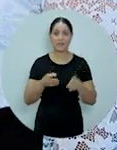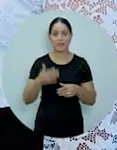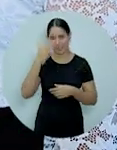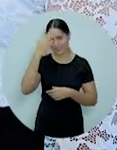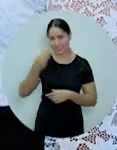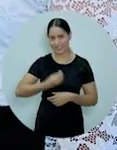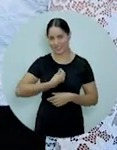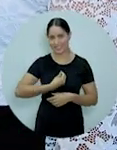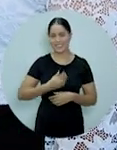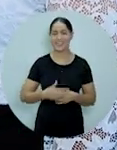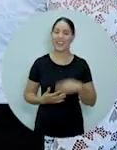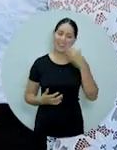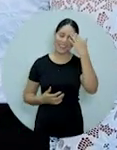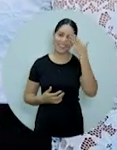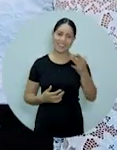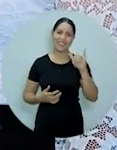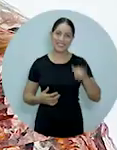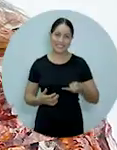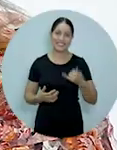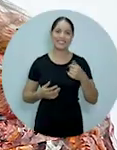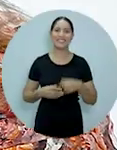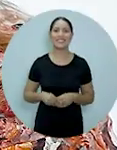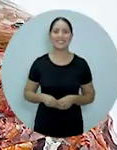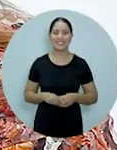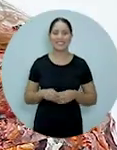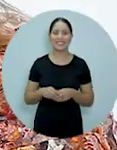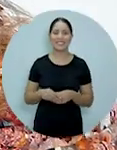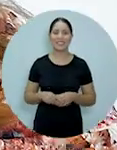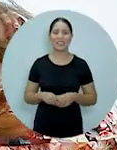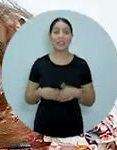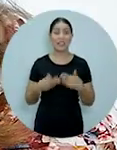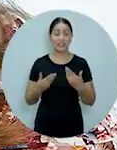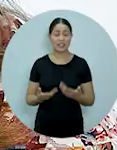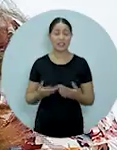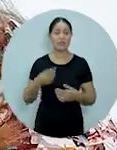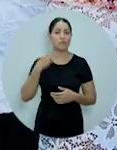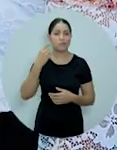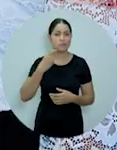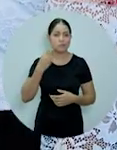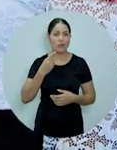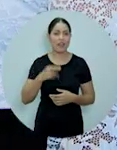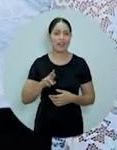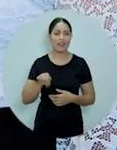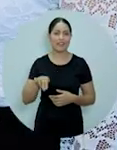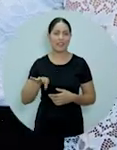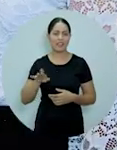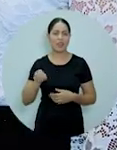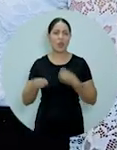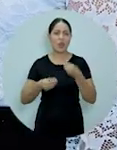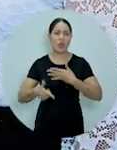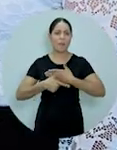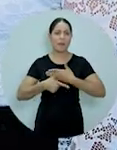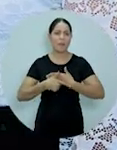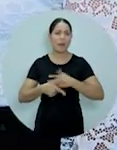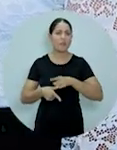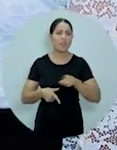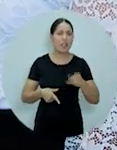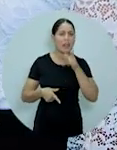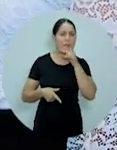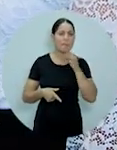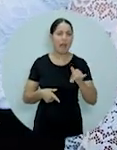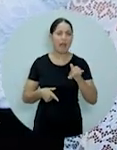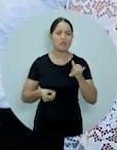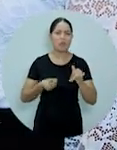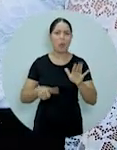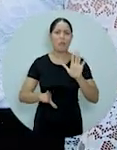no assunto. Muito obrigada por sua participação. Eu que agradeço a oportunidade de estar aqui com vocês. Doutora Renata, vamos conversar um pouquinho sobre o papel do